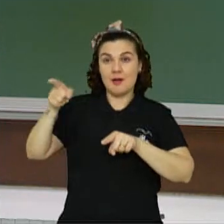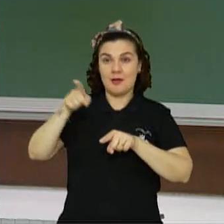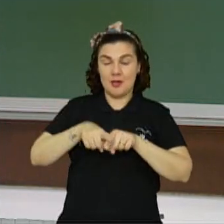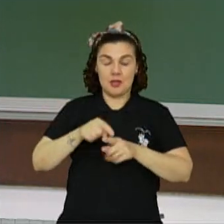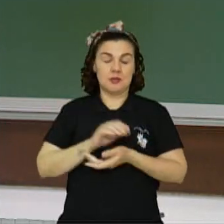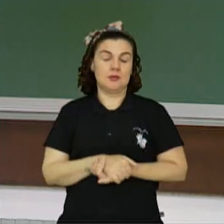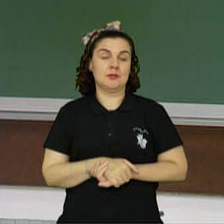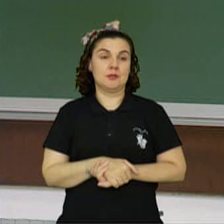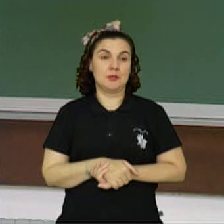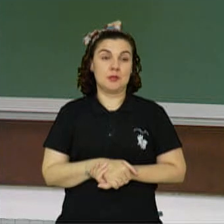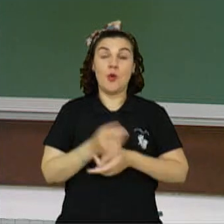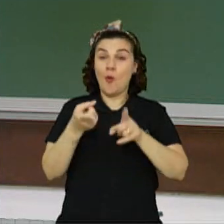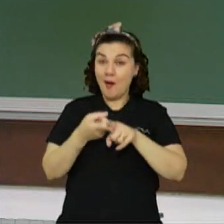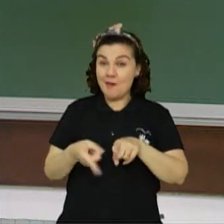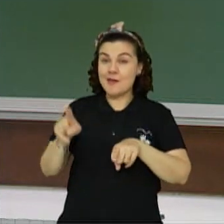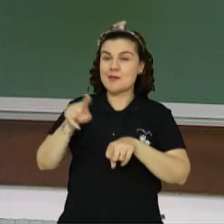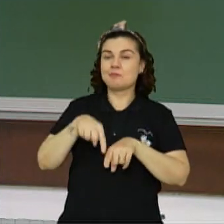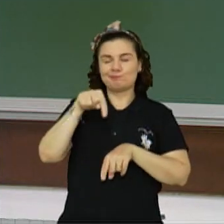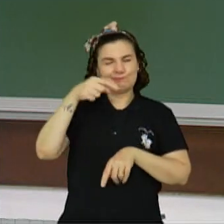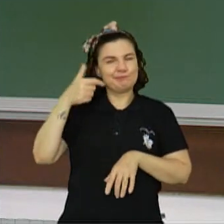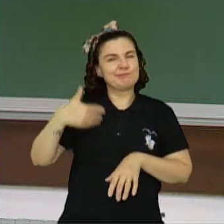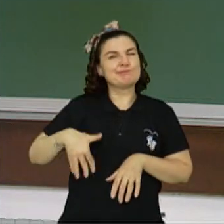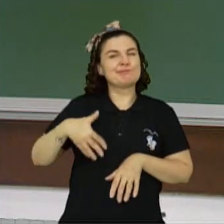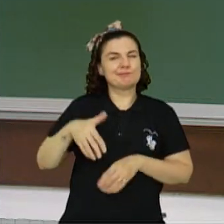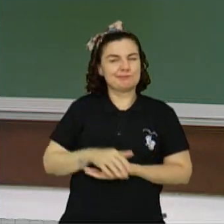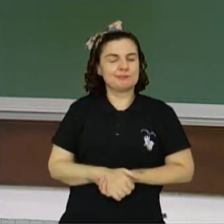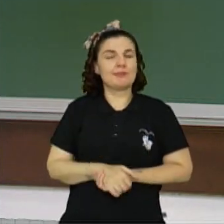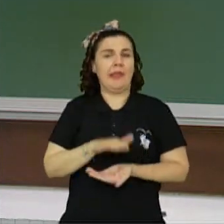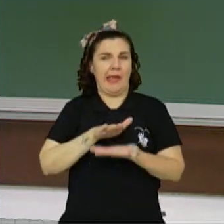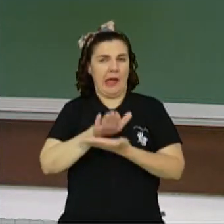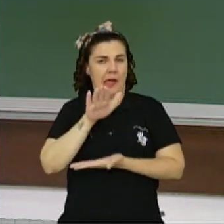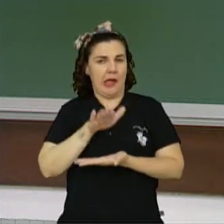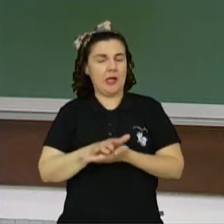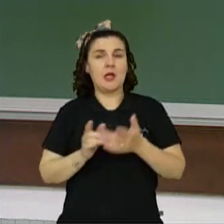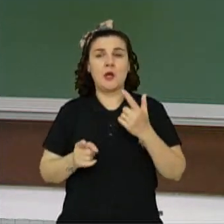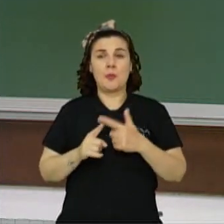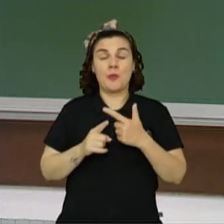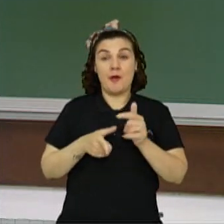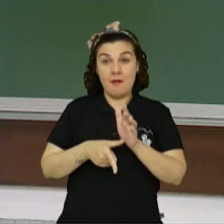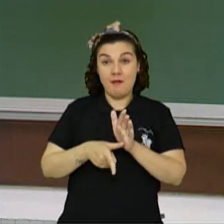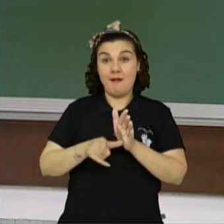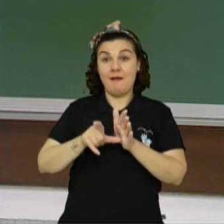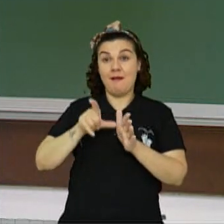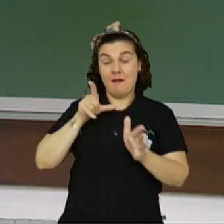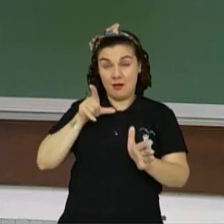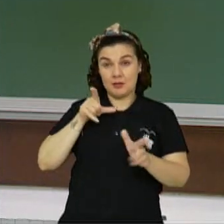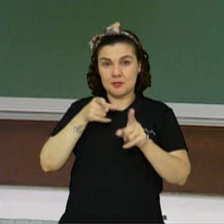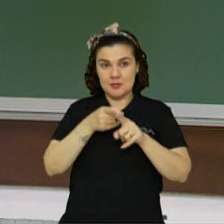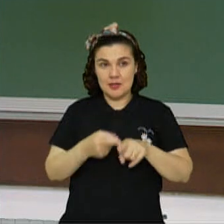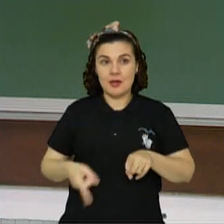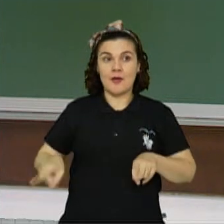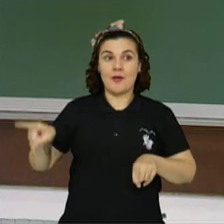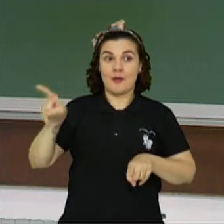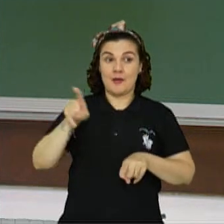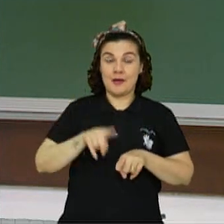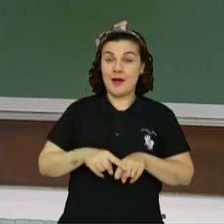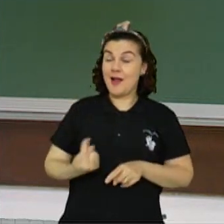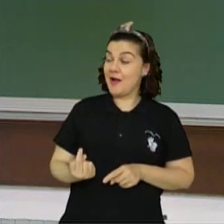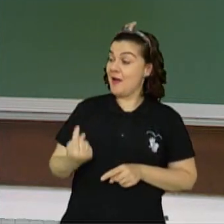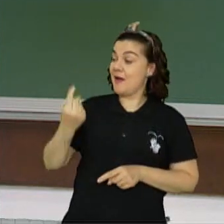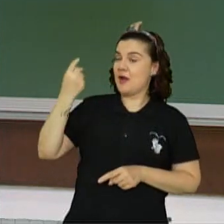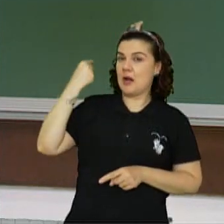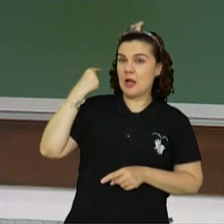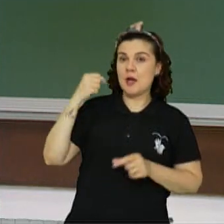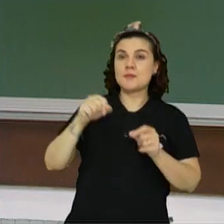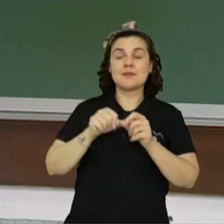reciclagem, ela é cara, é um processo caro, principalmente caro porque antes de ser reciclado, lá na usina ele